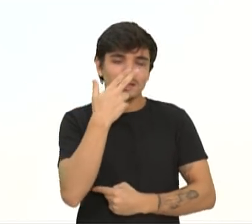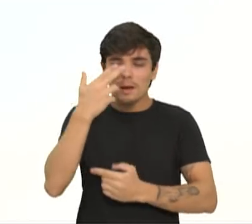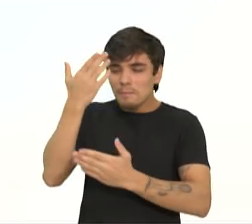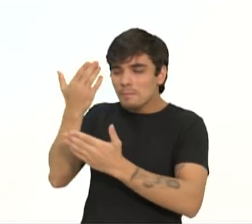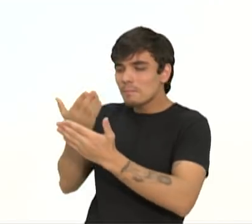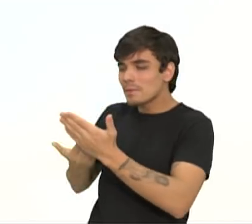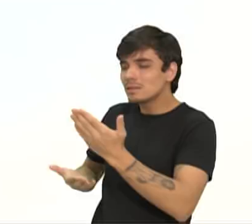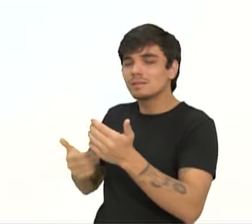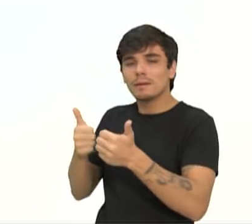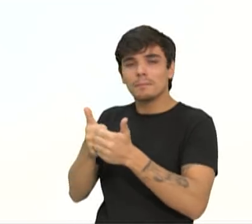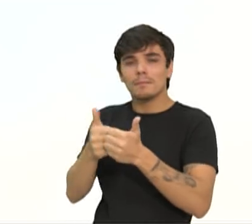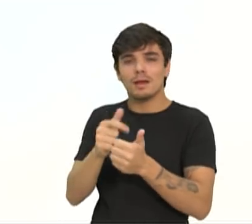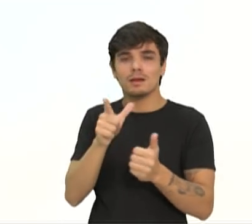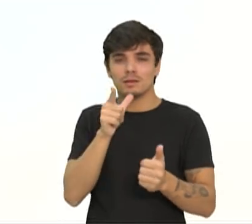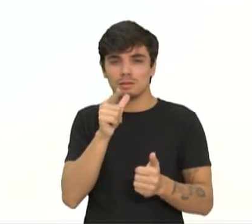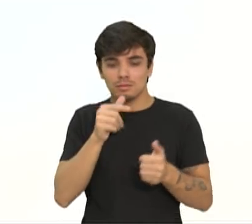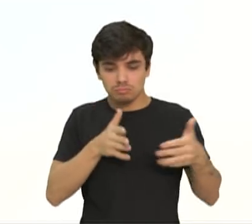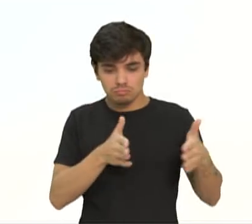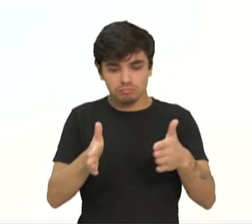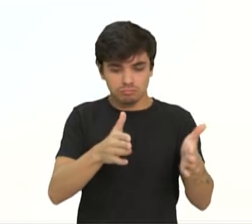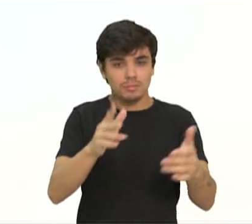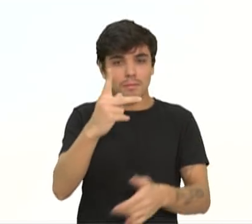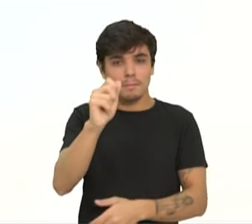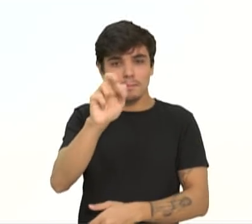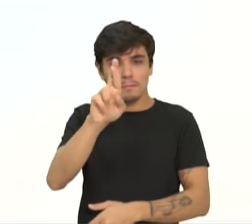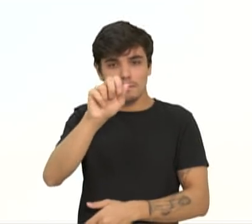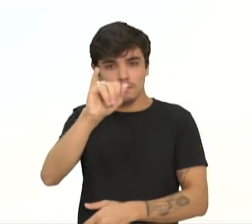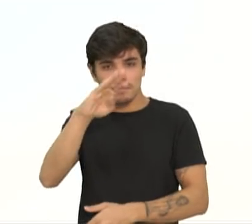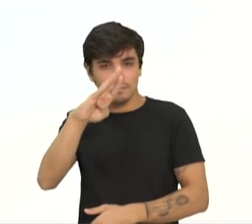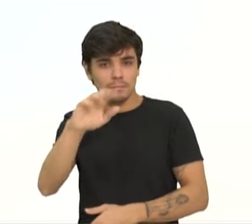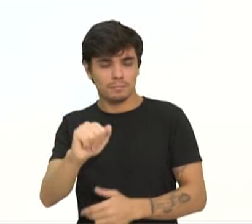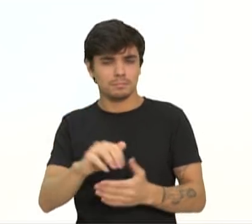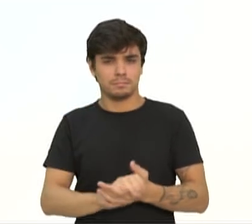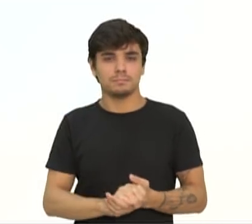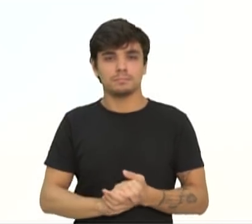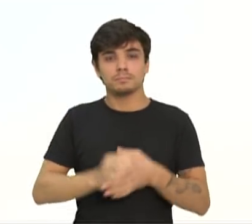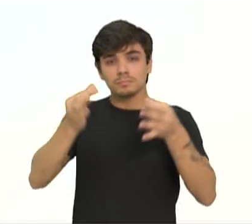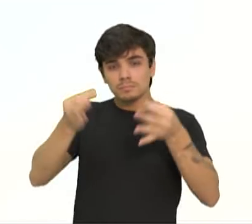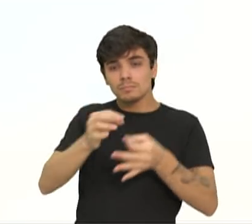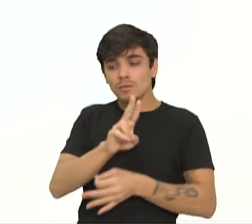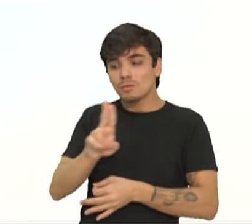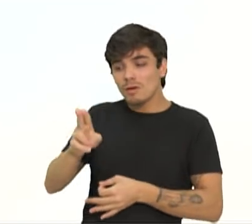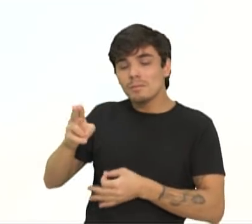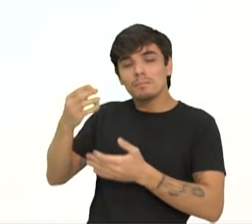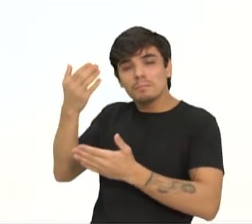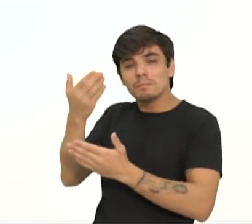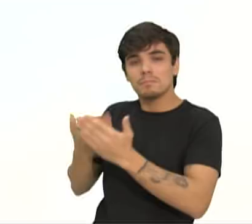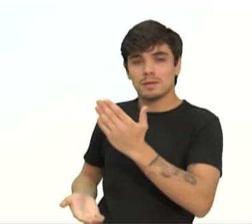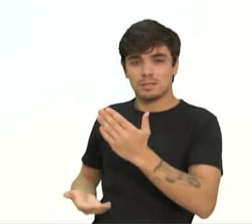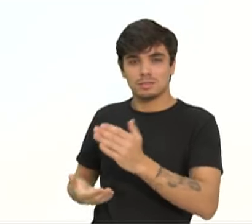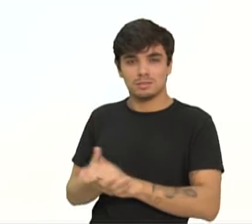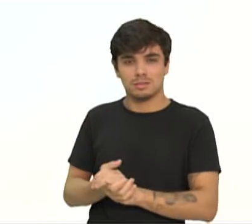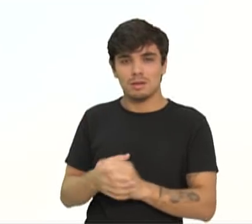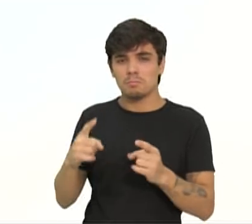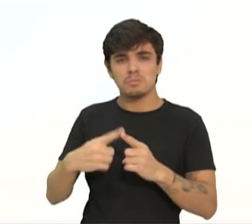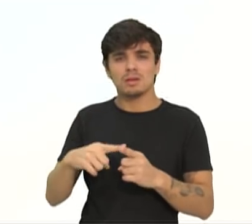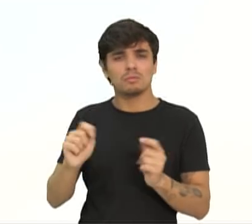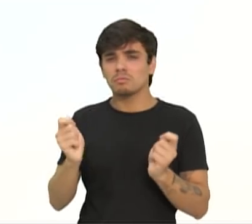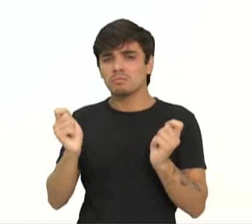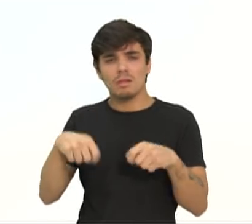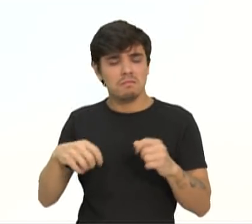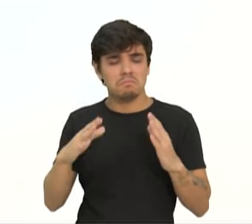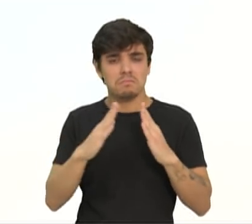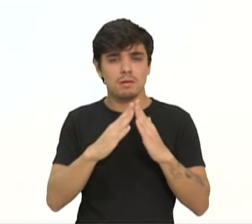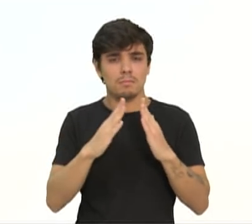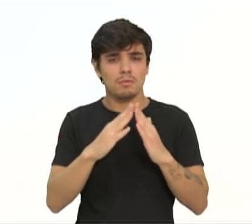rio Paraíba. Justamente, a ilha tinha esse nome de perdida por causa ela não era habitada, era